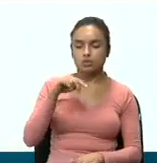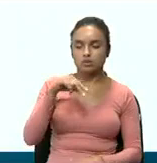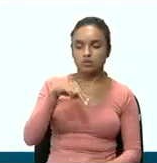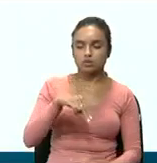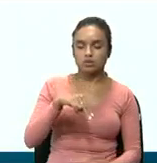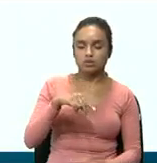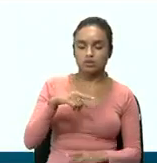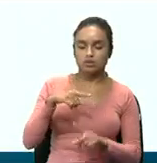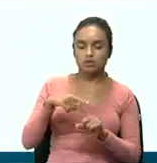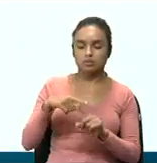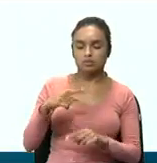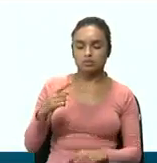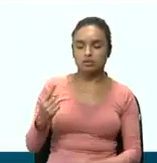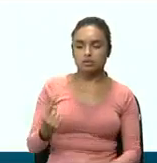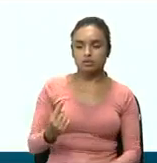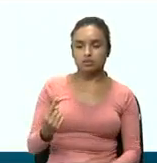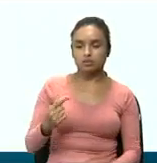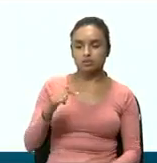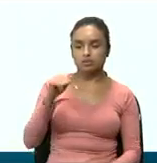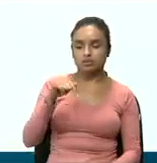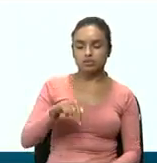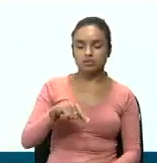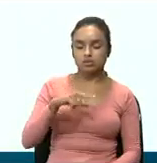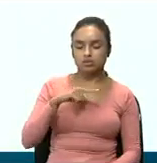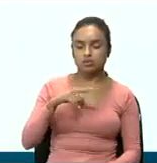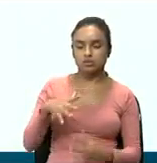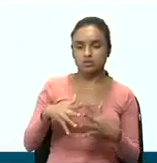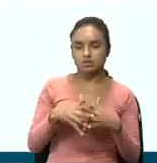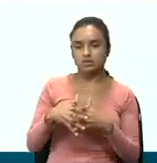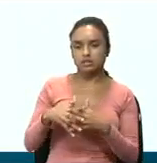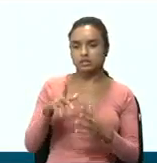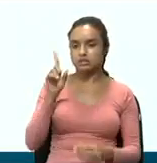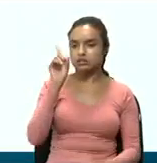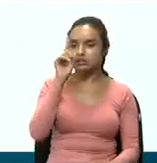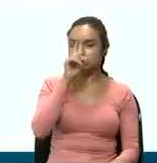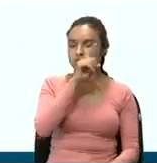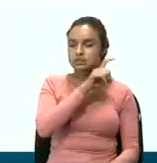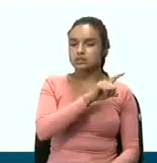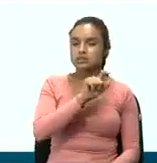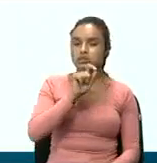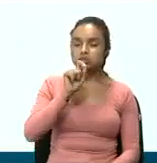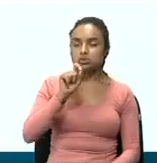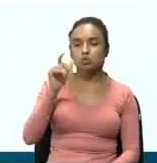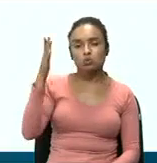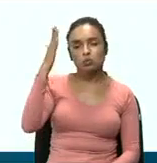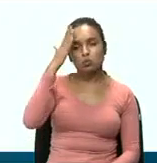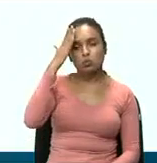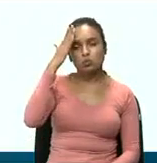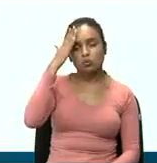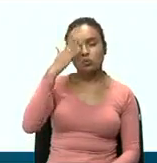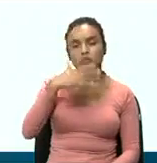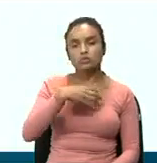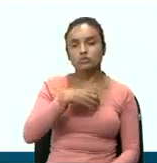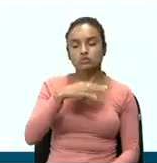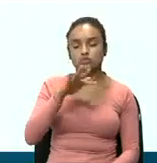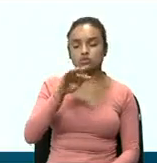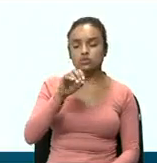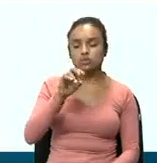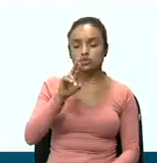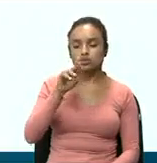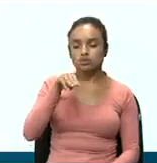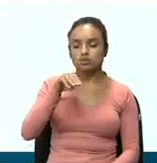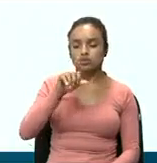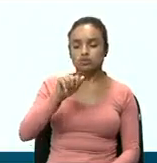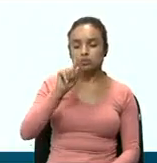1. Mas, professor, está muito complicado entender assim. Está complicado de entender dessa forma? Vamos pensar, então,